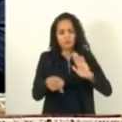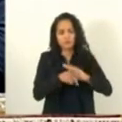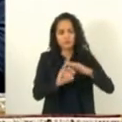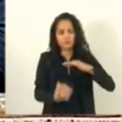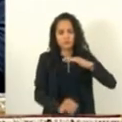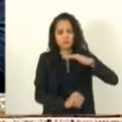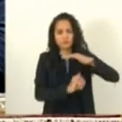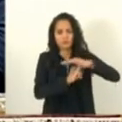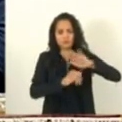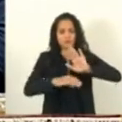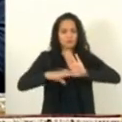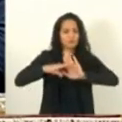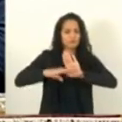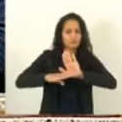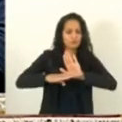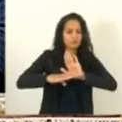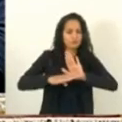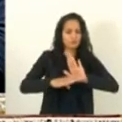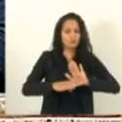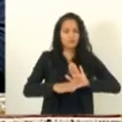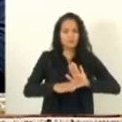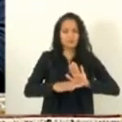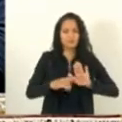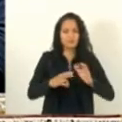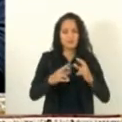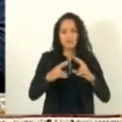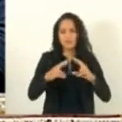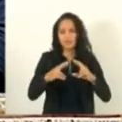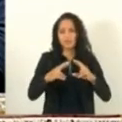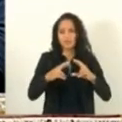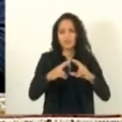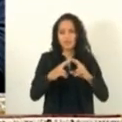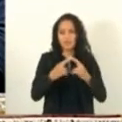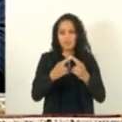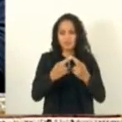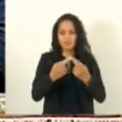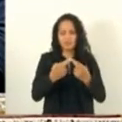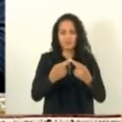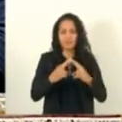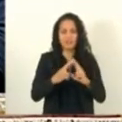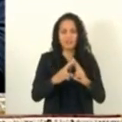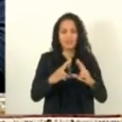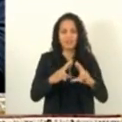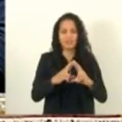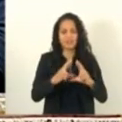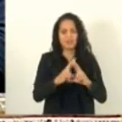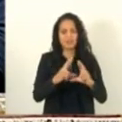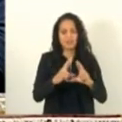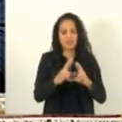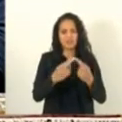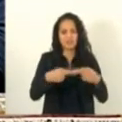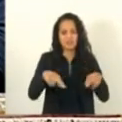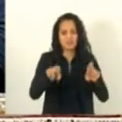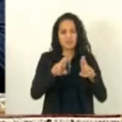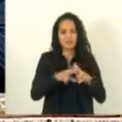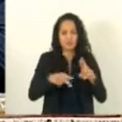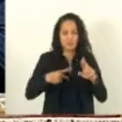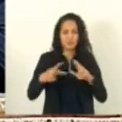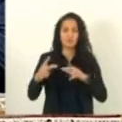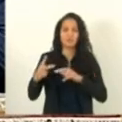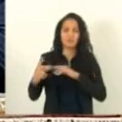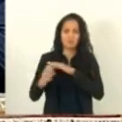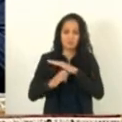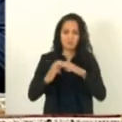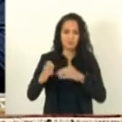de programas de reciclagem de resíduos sólidos nas redes públicas e privadas de educação